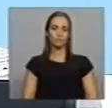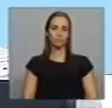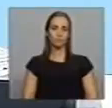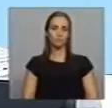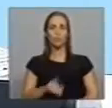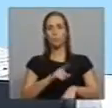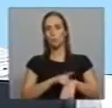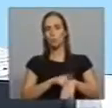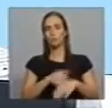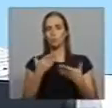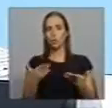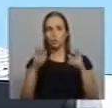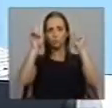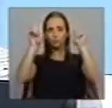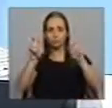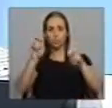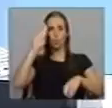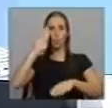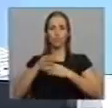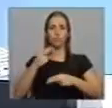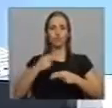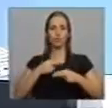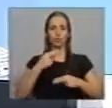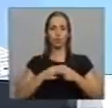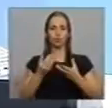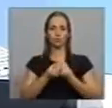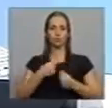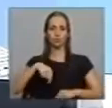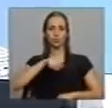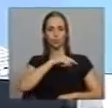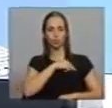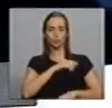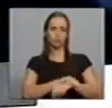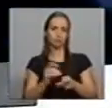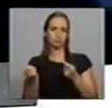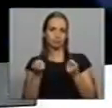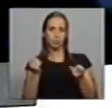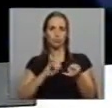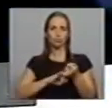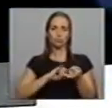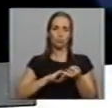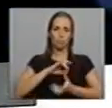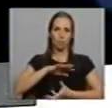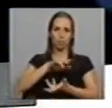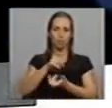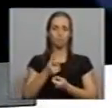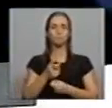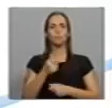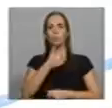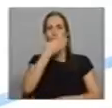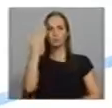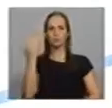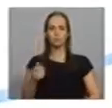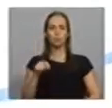Altura agora para a rubrica A Última Fronteira. Está connosco o Miguel Gonçalves, coordenador nacional da Sociedade Planetária. Bom dia, Miguel. Bom dia, Cristina. E